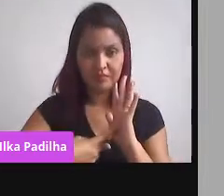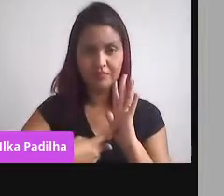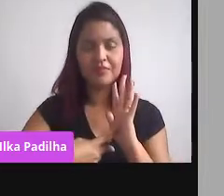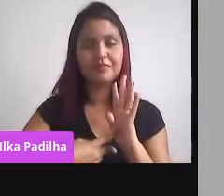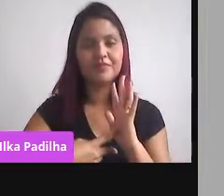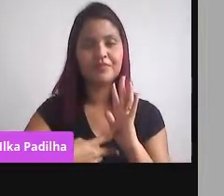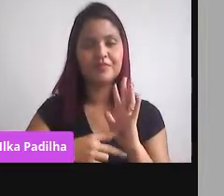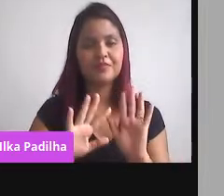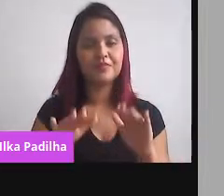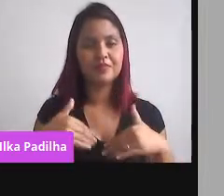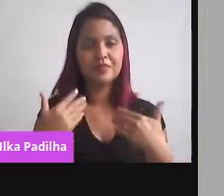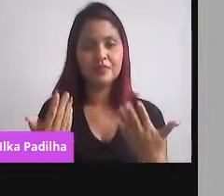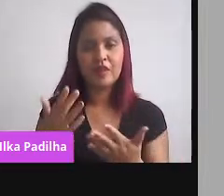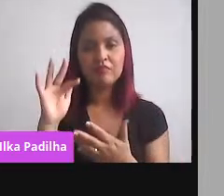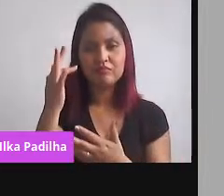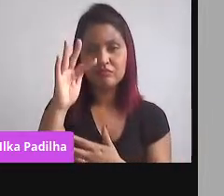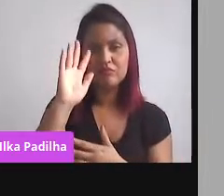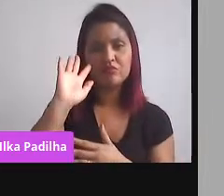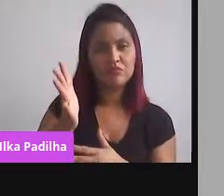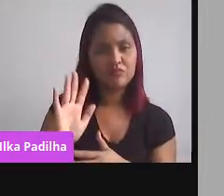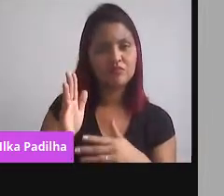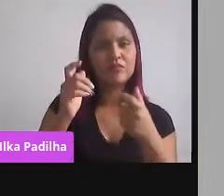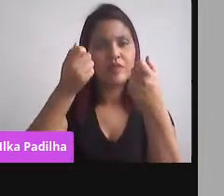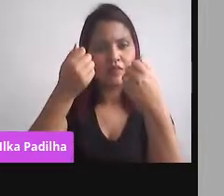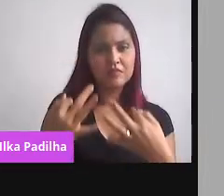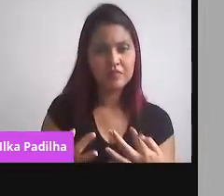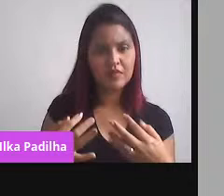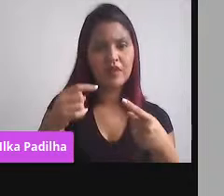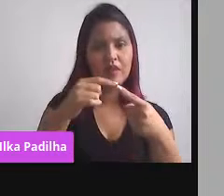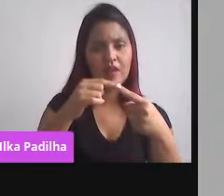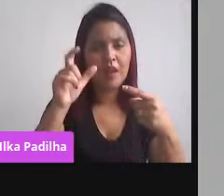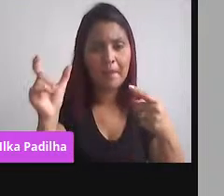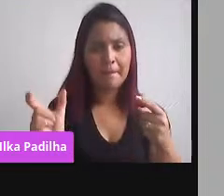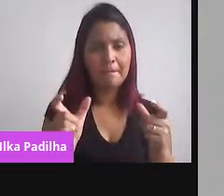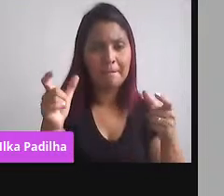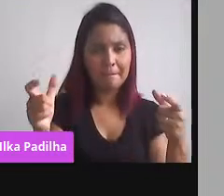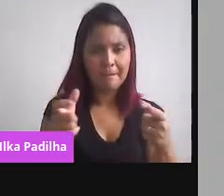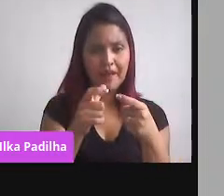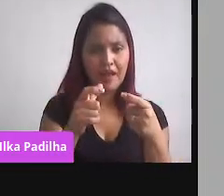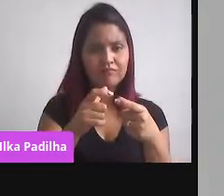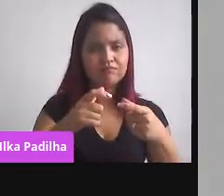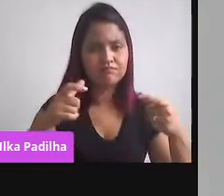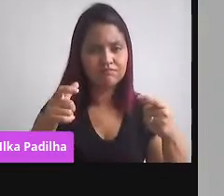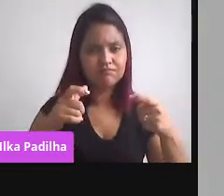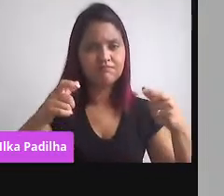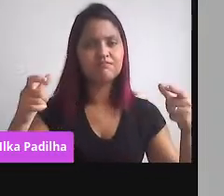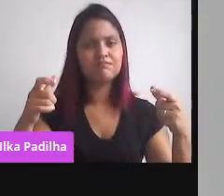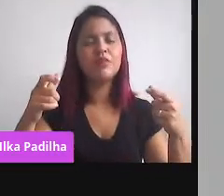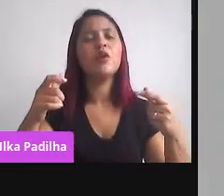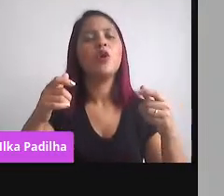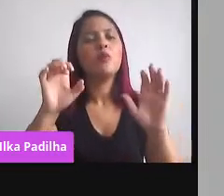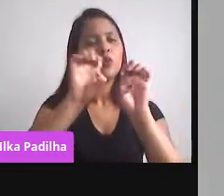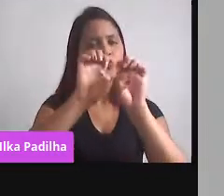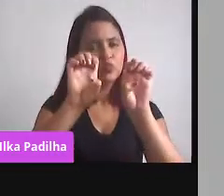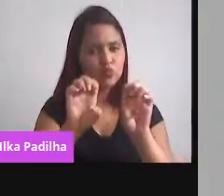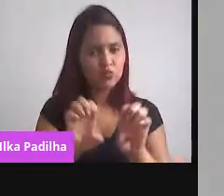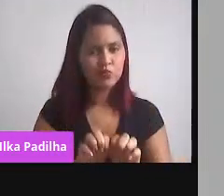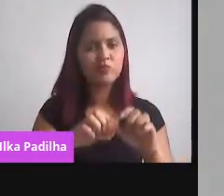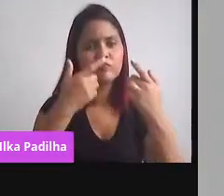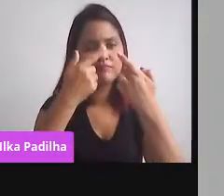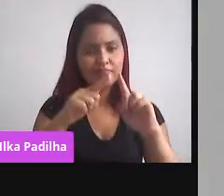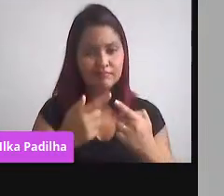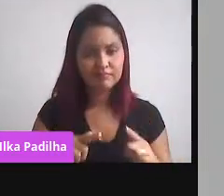questão da microestrutura, da macroestrutura e da superestrutura. Então, nessa fase das gramáticas de texto, se pensava